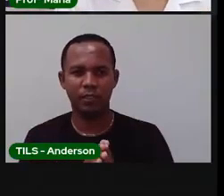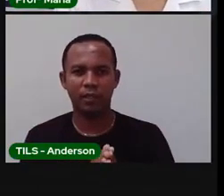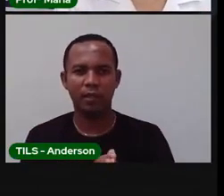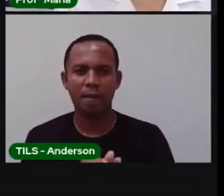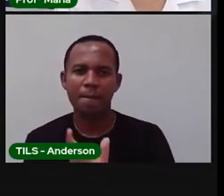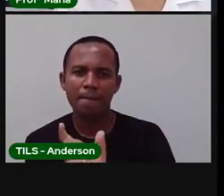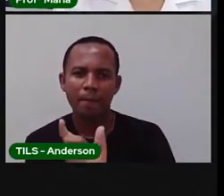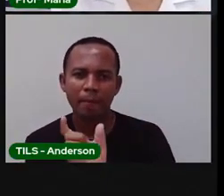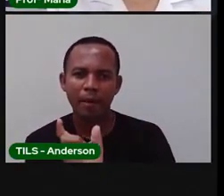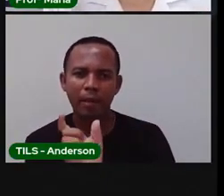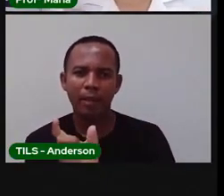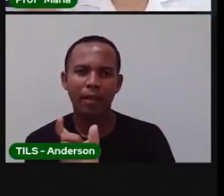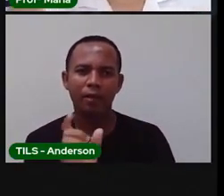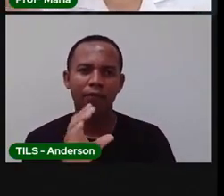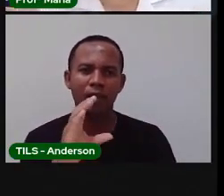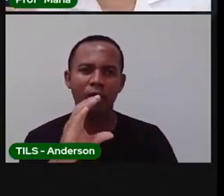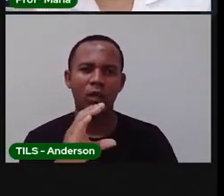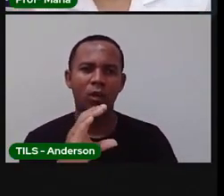coleta seletiva, eu